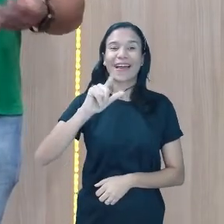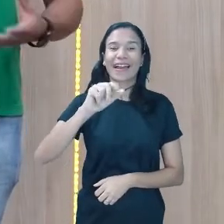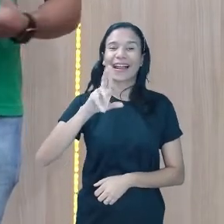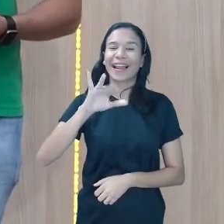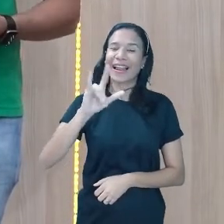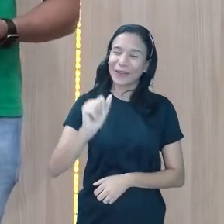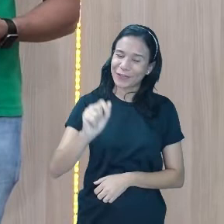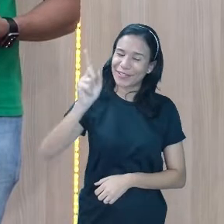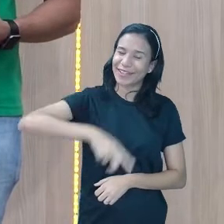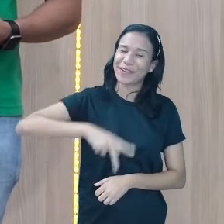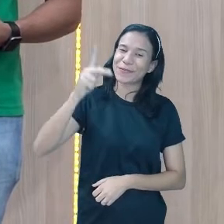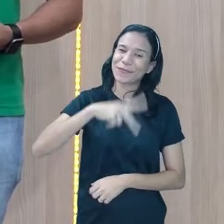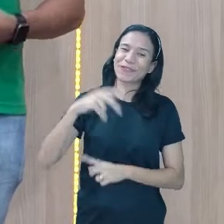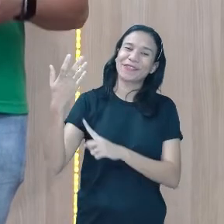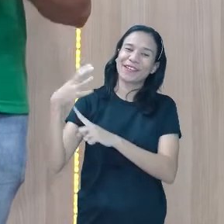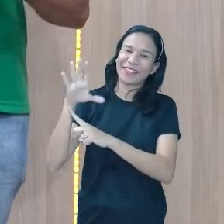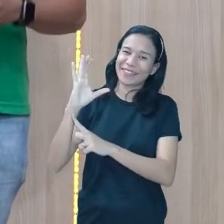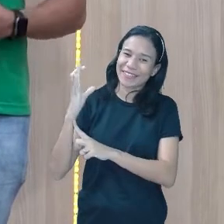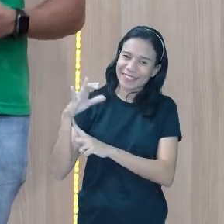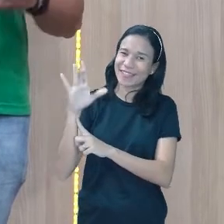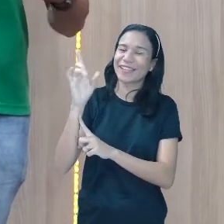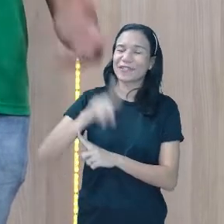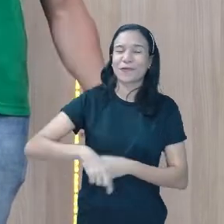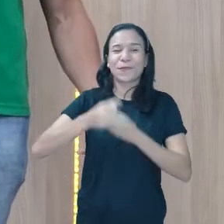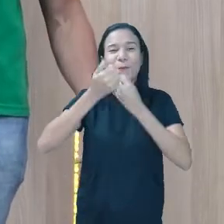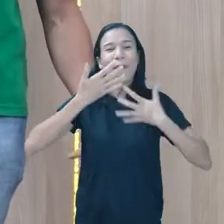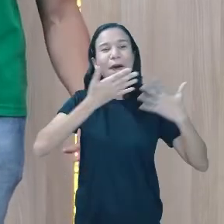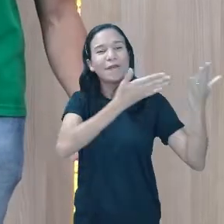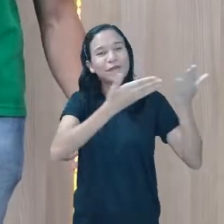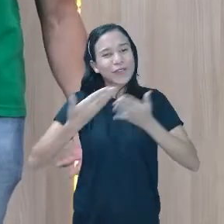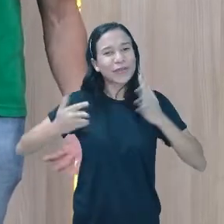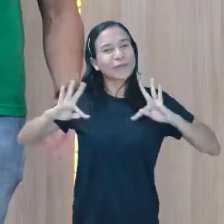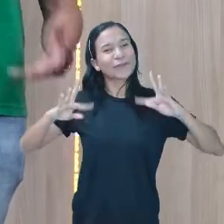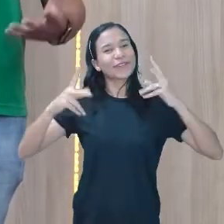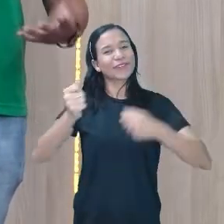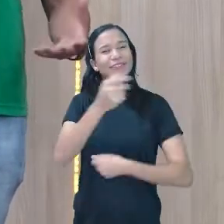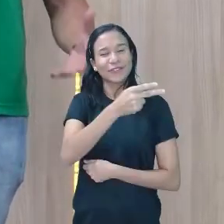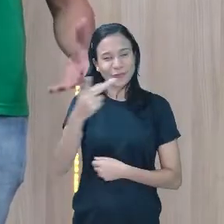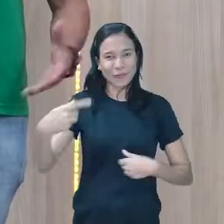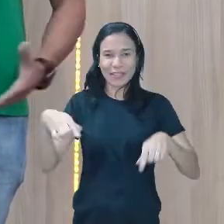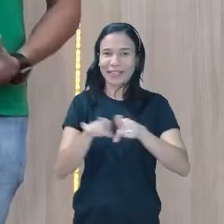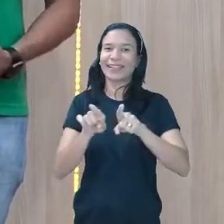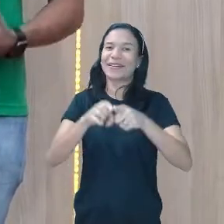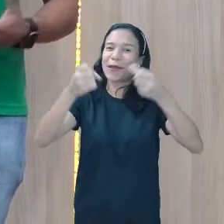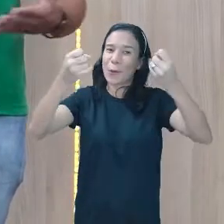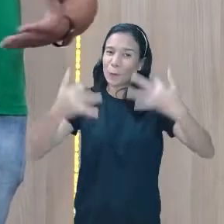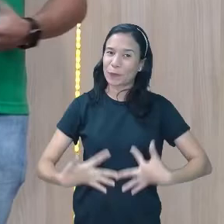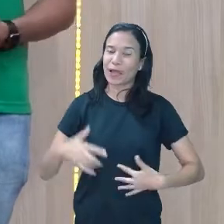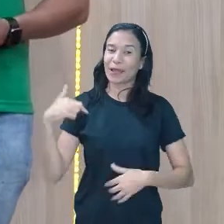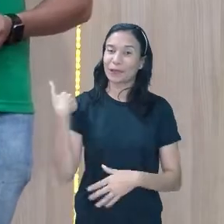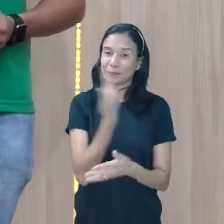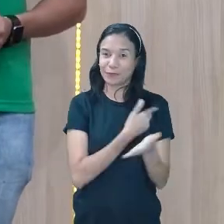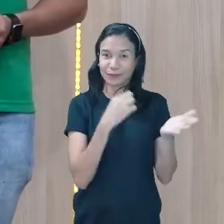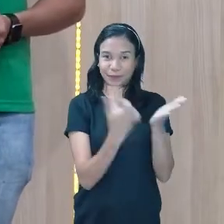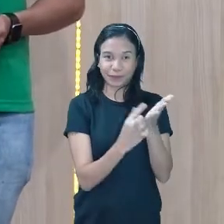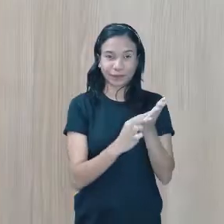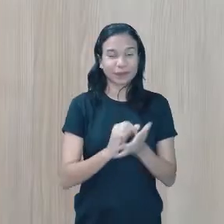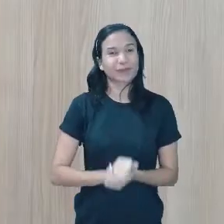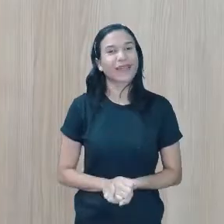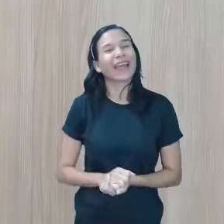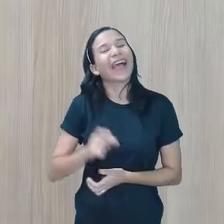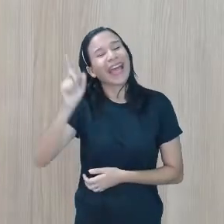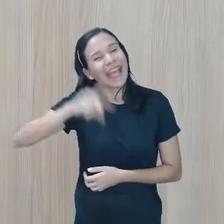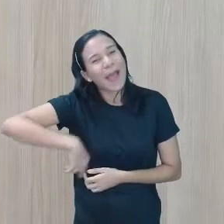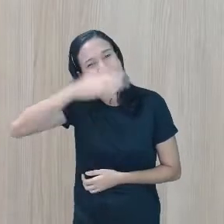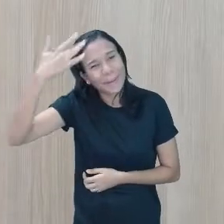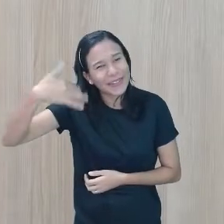Cláudia, professora de ciências. Ela vai dar as boas-vindas para vocês, vai falar também um pouco sobre o nosso aplicativo.